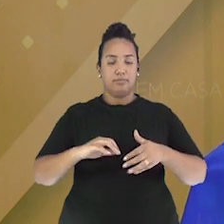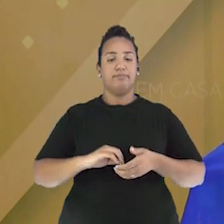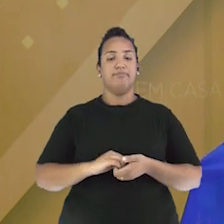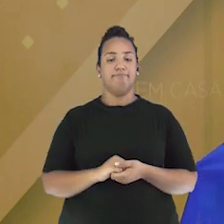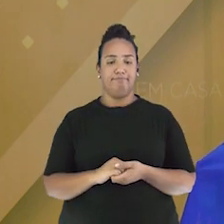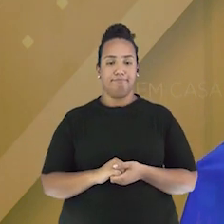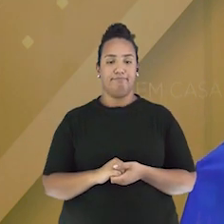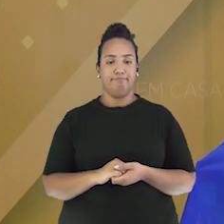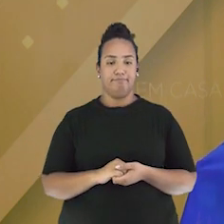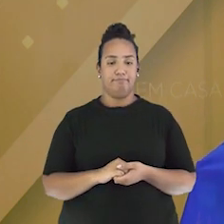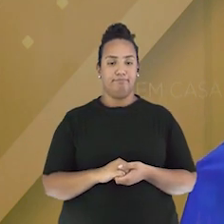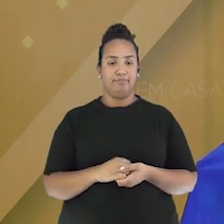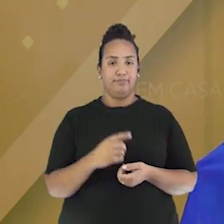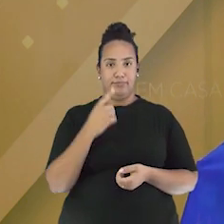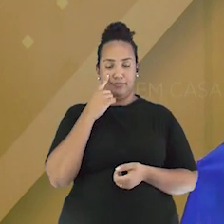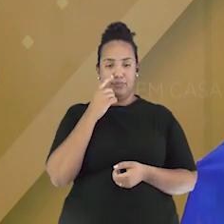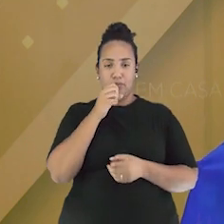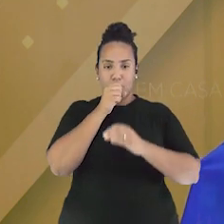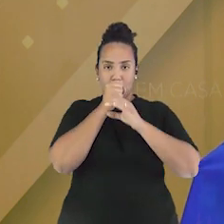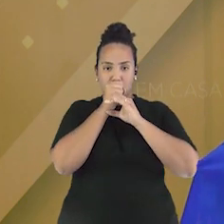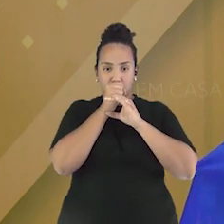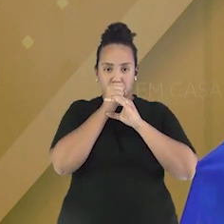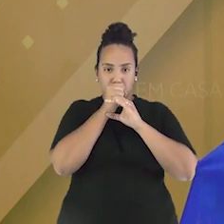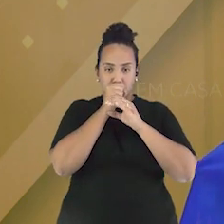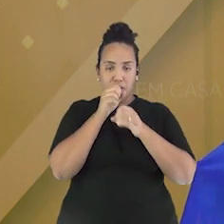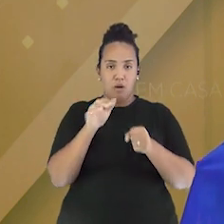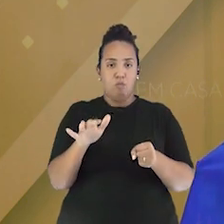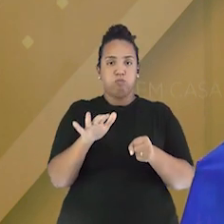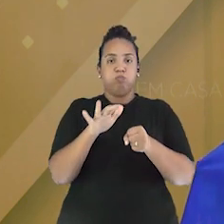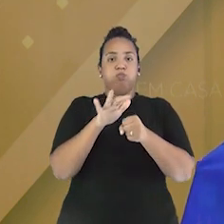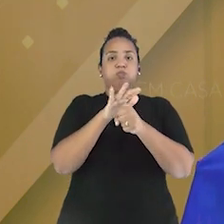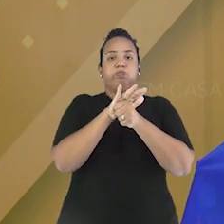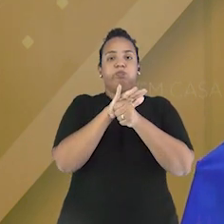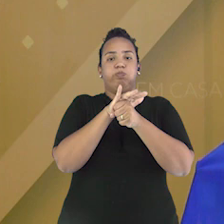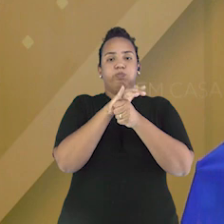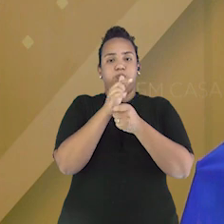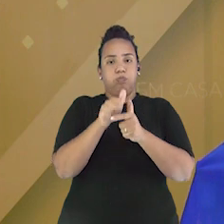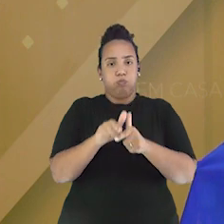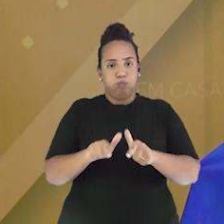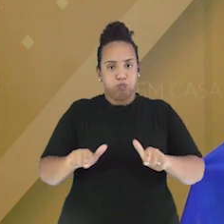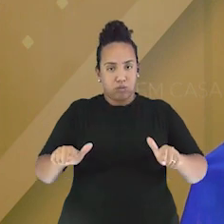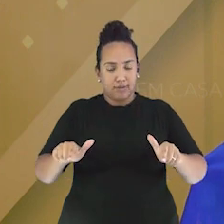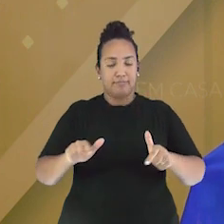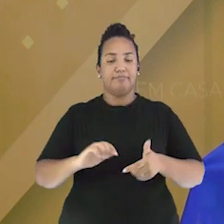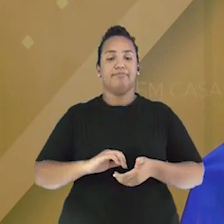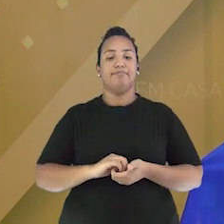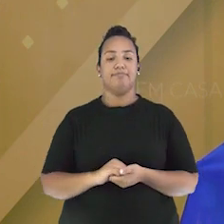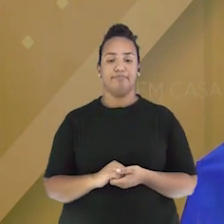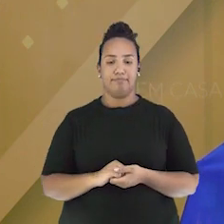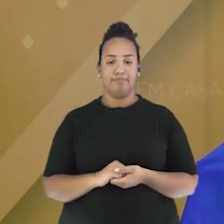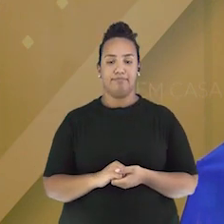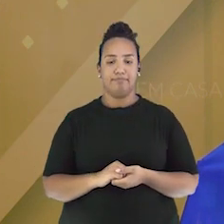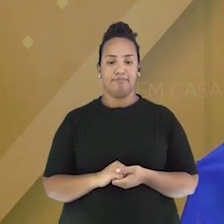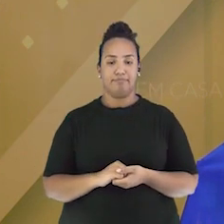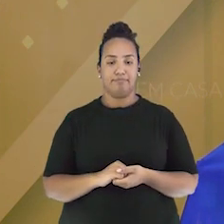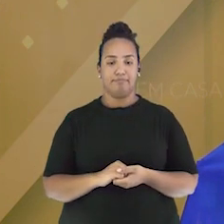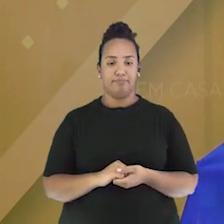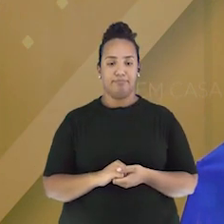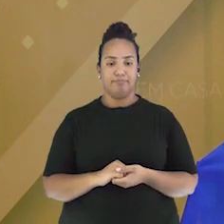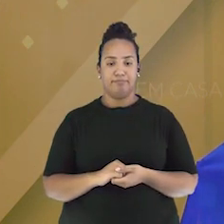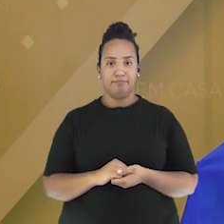pulmões. Então, a bexiga ela vai encher e esvaziar. Encher Exatamente. e esvaziar. Representando E o ar entrando